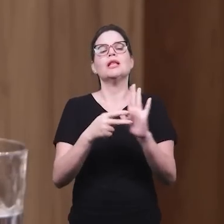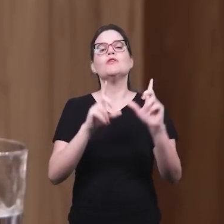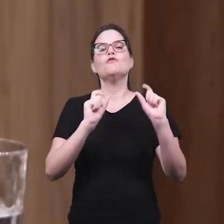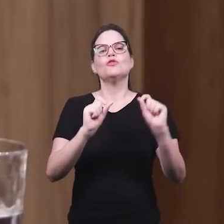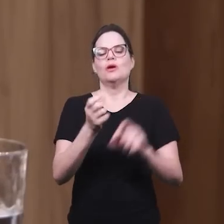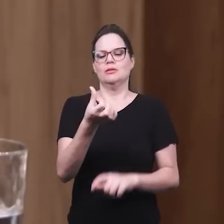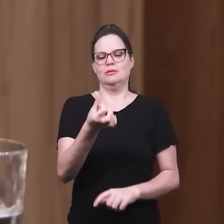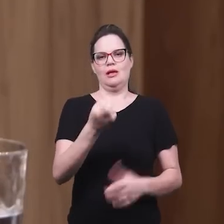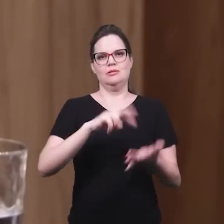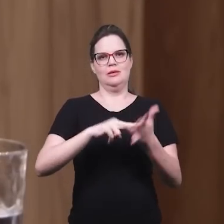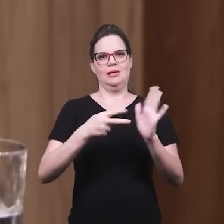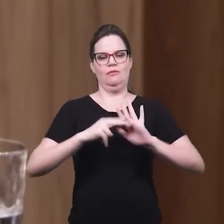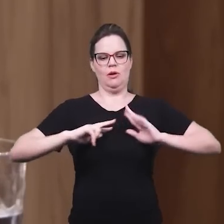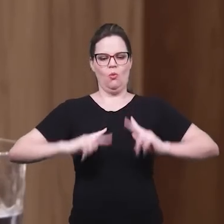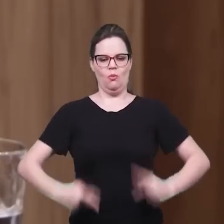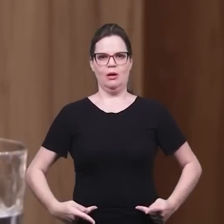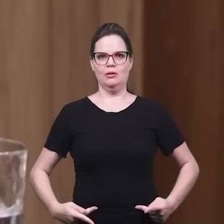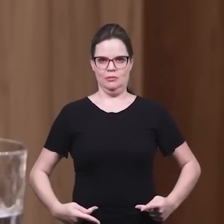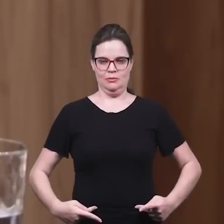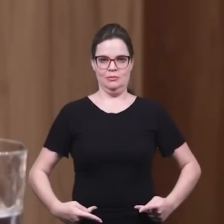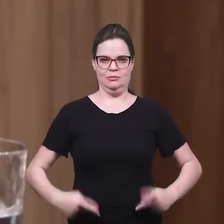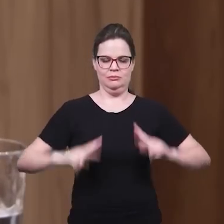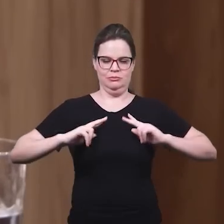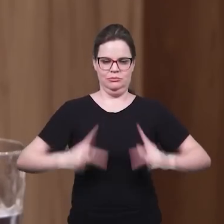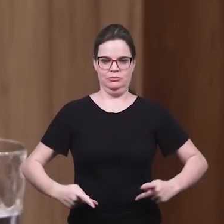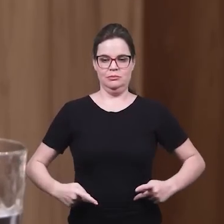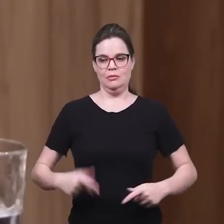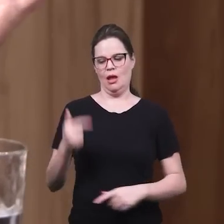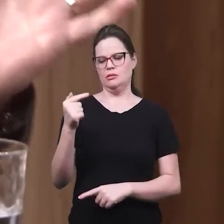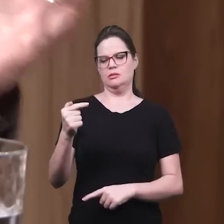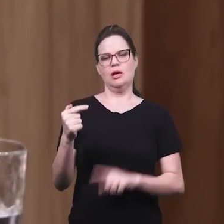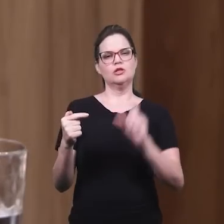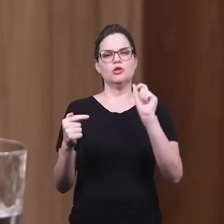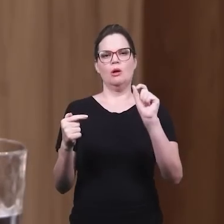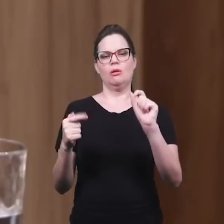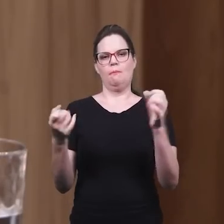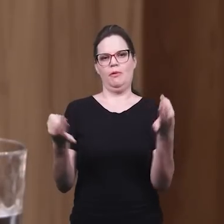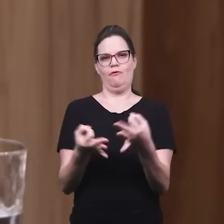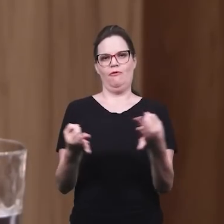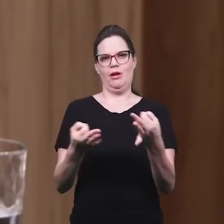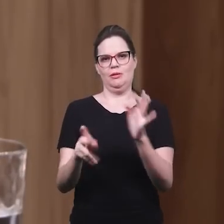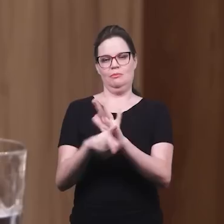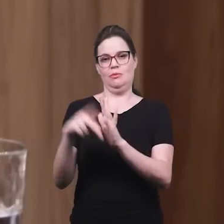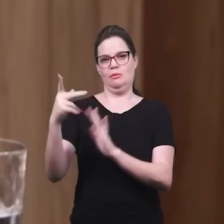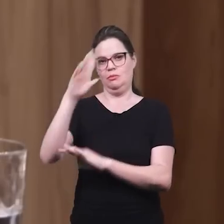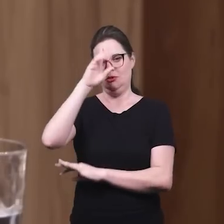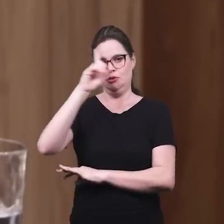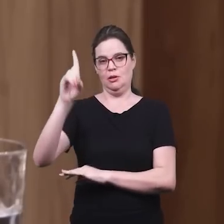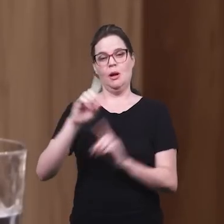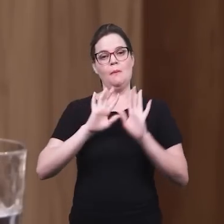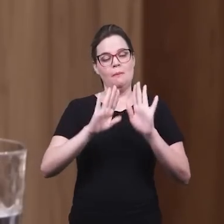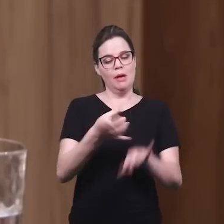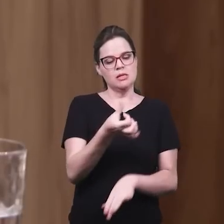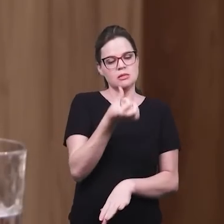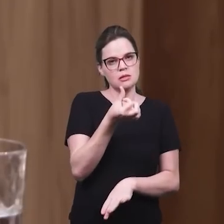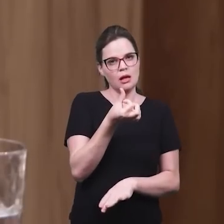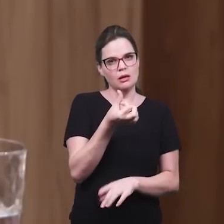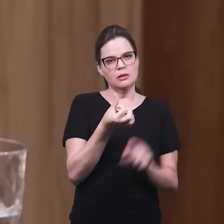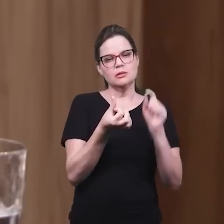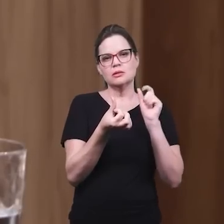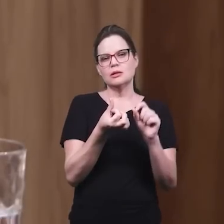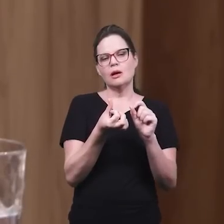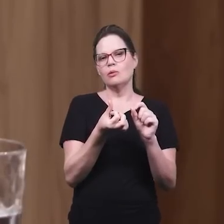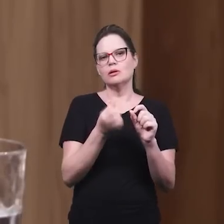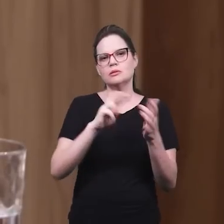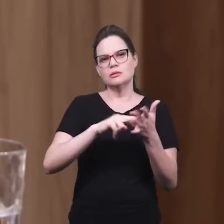já é aquilo que representa a perfeição, aquilo que vem de Deus, né? Então eram 6 talhas, mostrando o que é o homem no projeto de salvação de